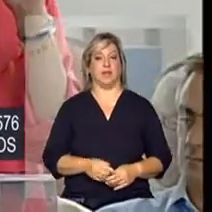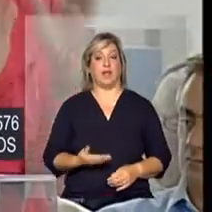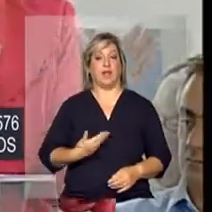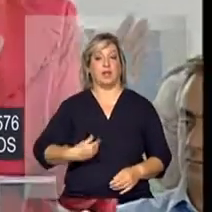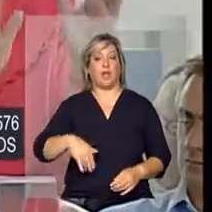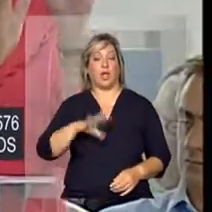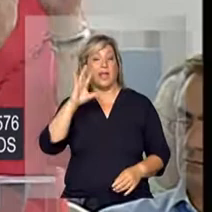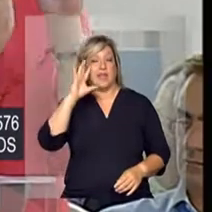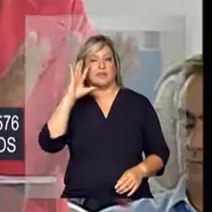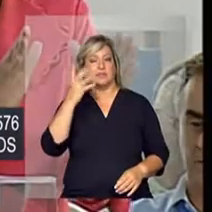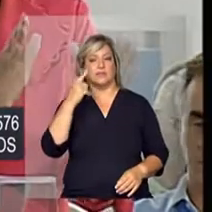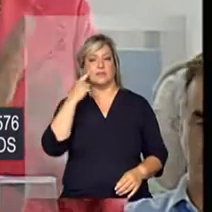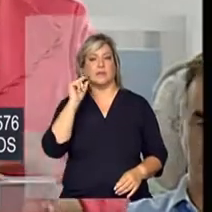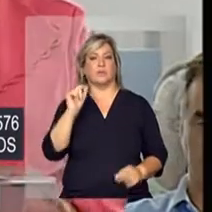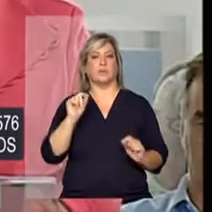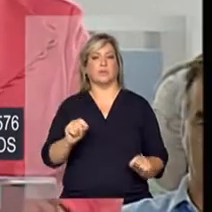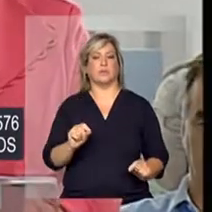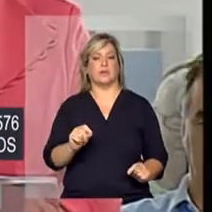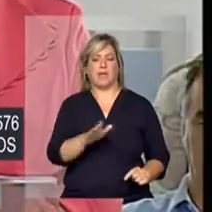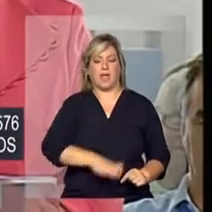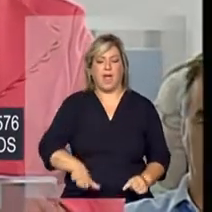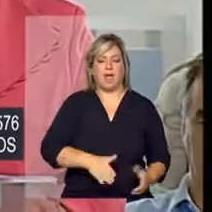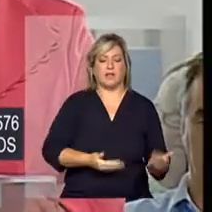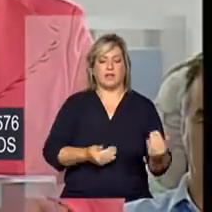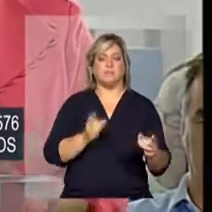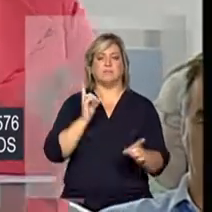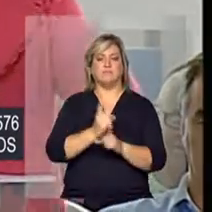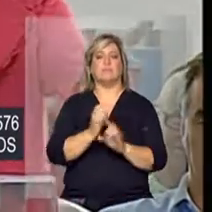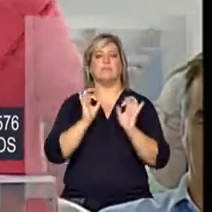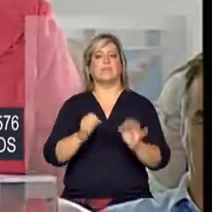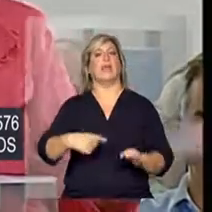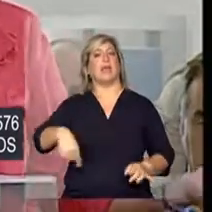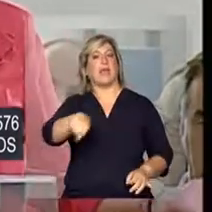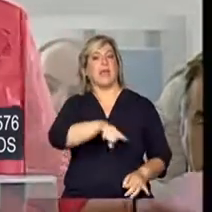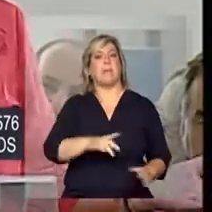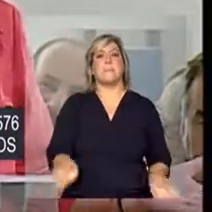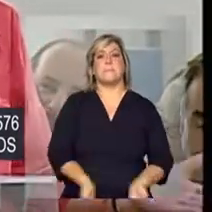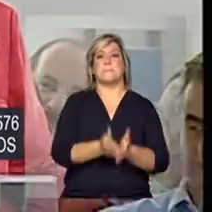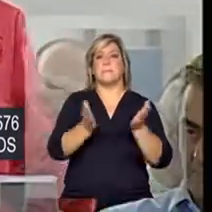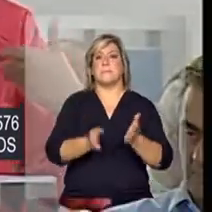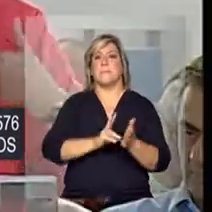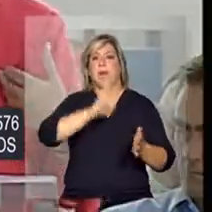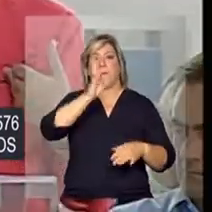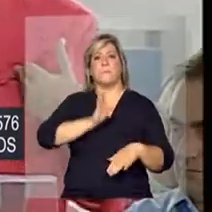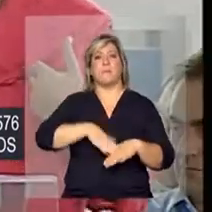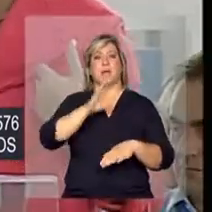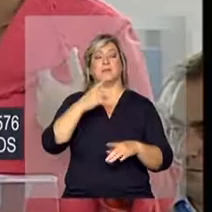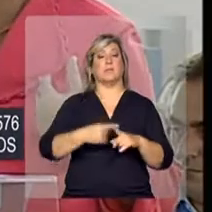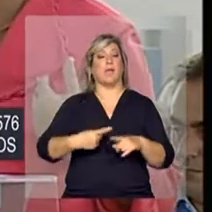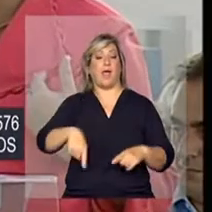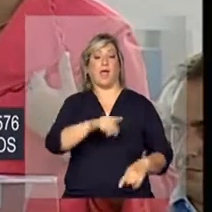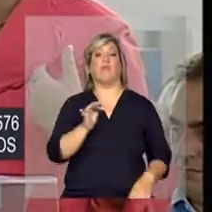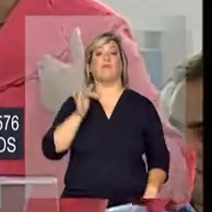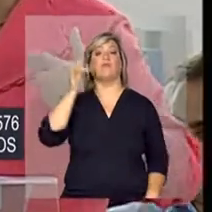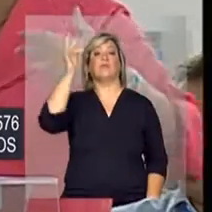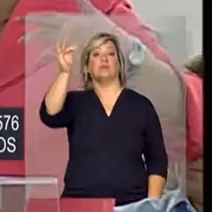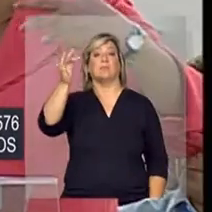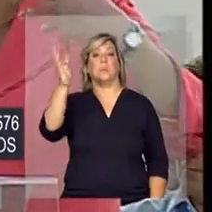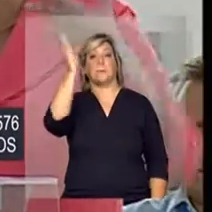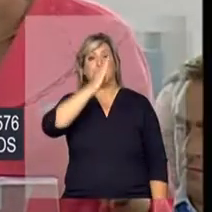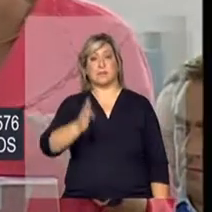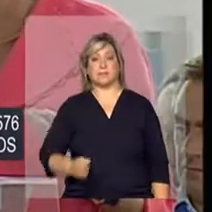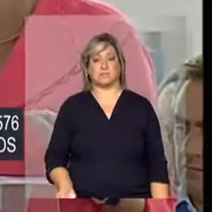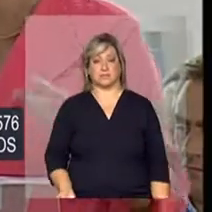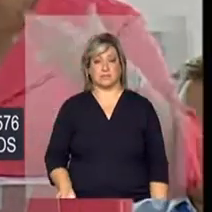nós resolvemos olhar sobretudo para criança e jovem, porque é o futuro do país, porque é como que nós, é